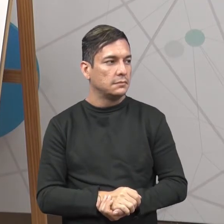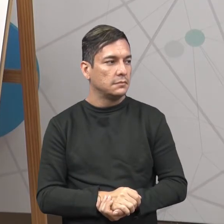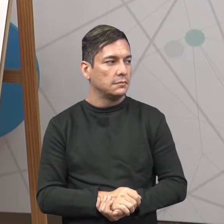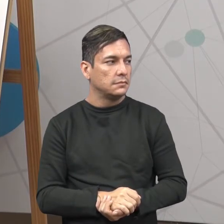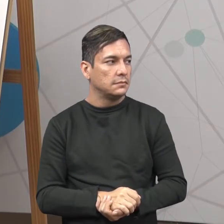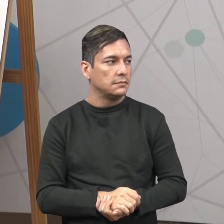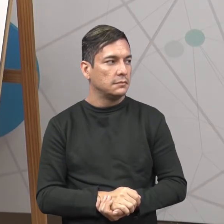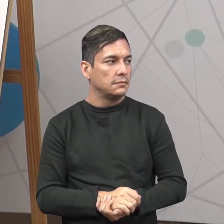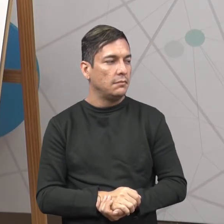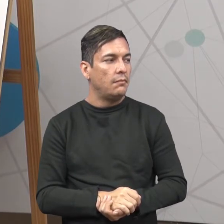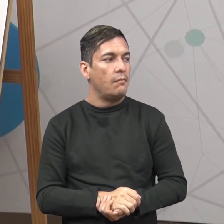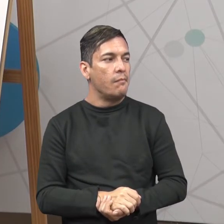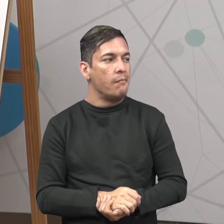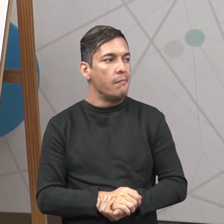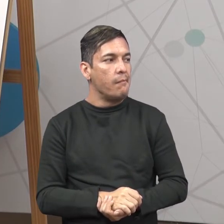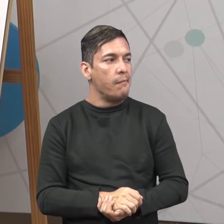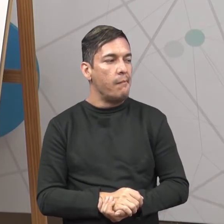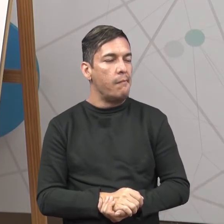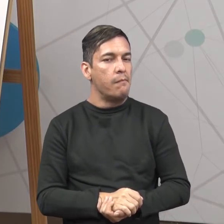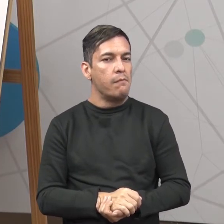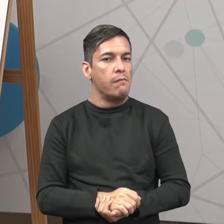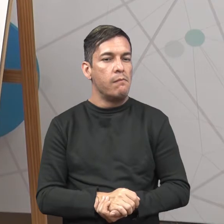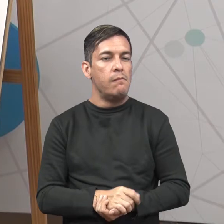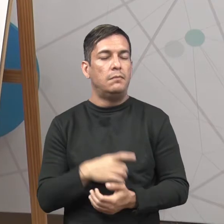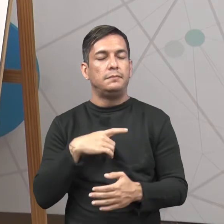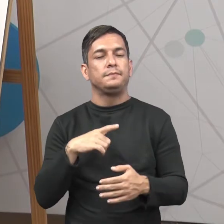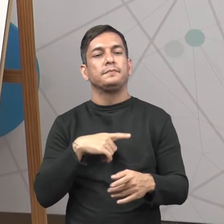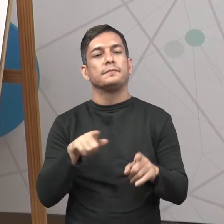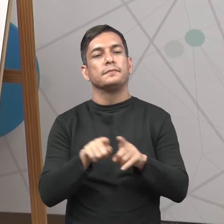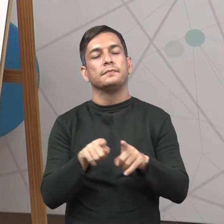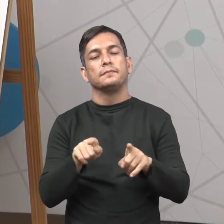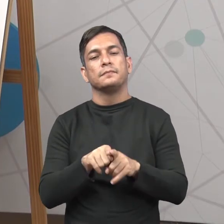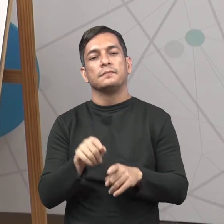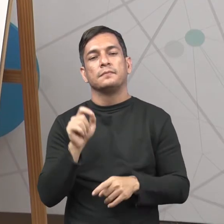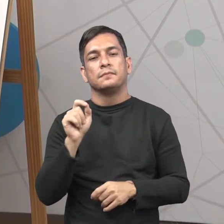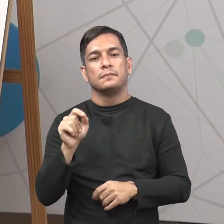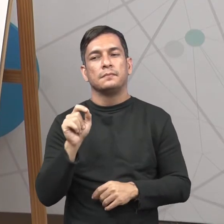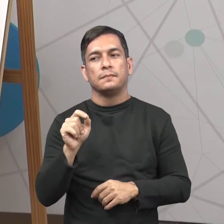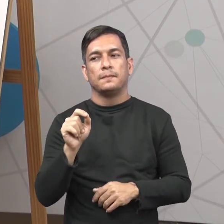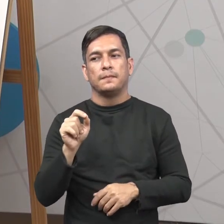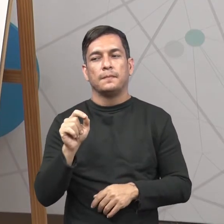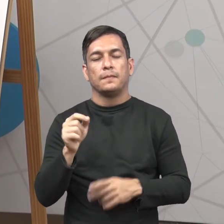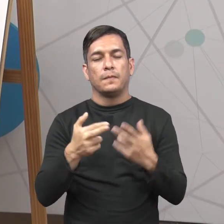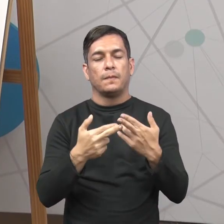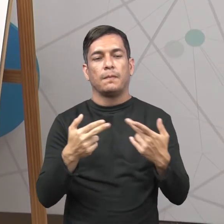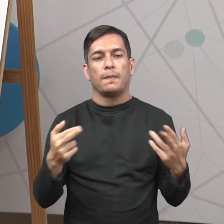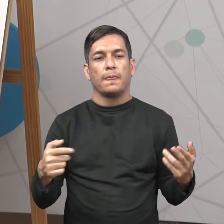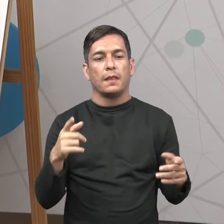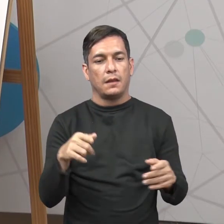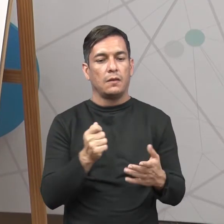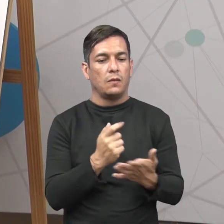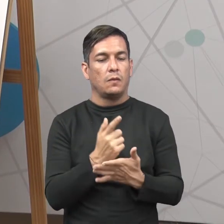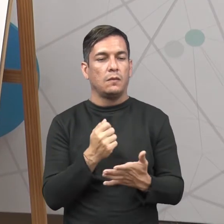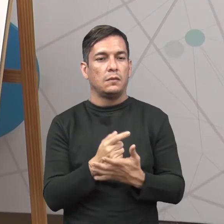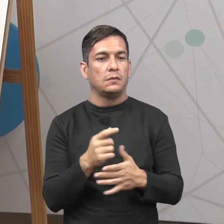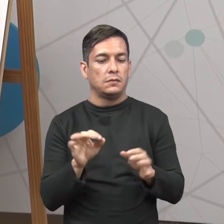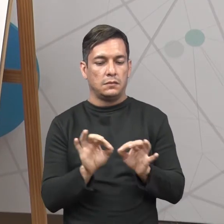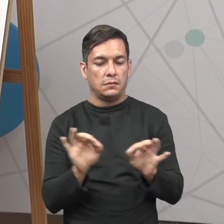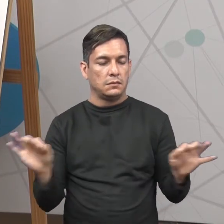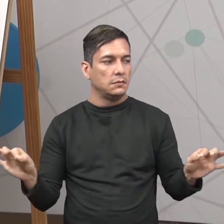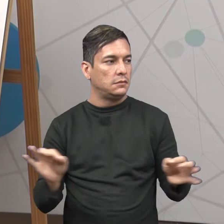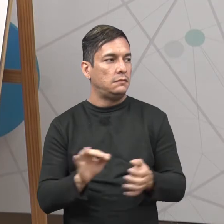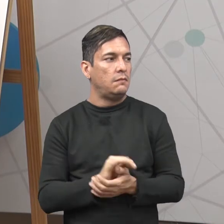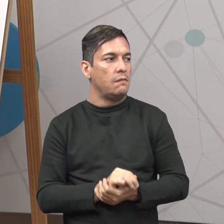E aqui embaixo temos coisas que compramos por